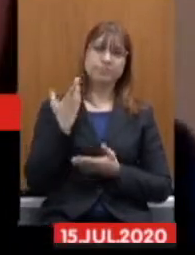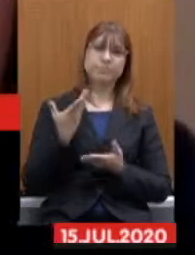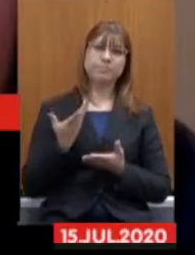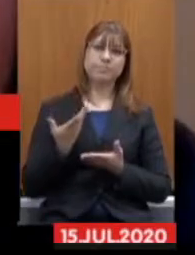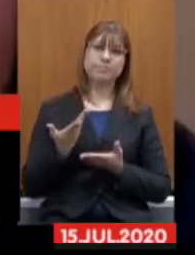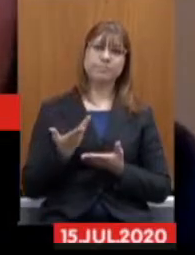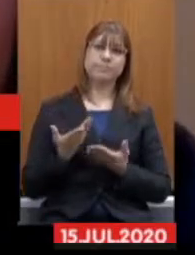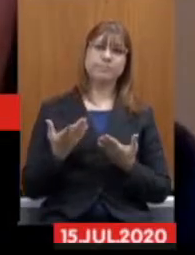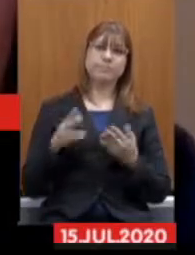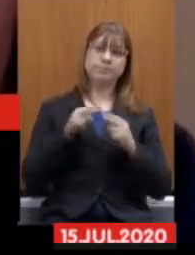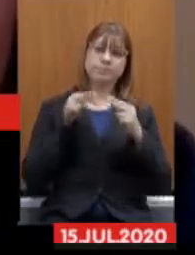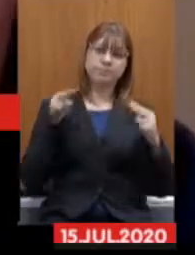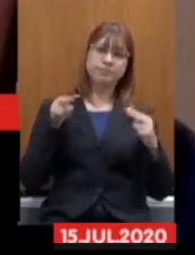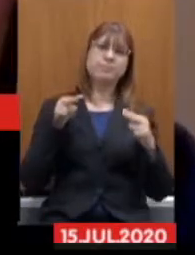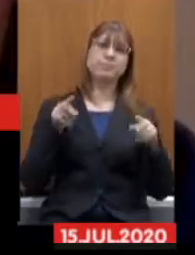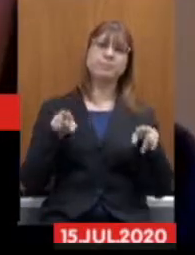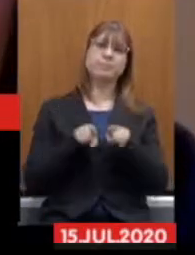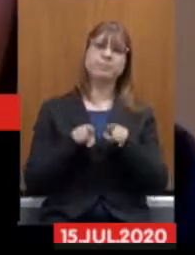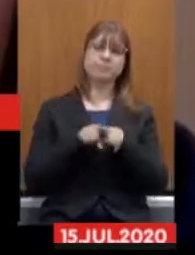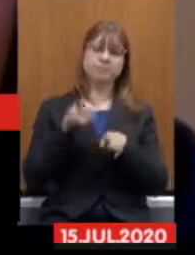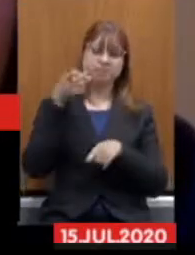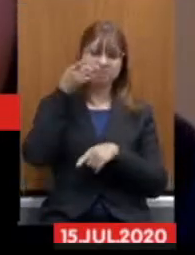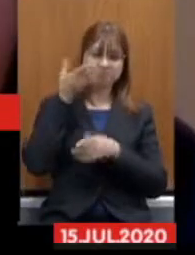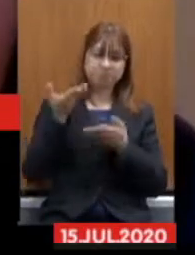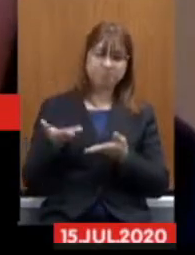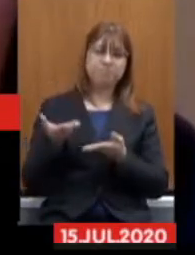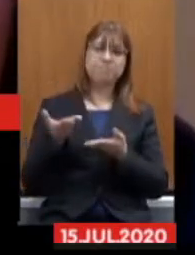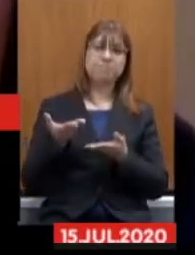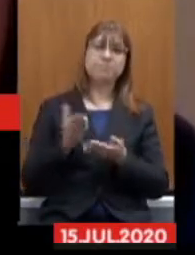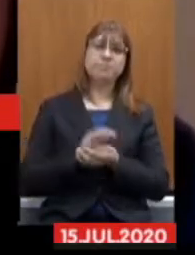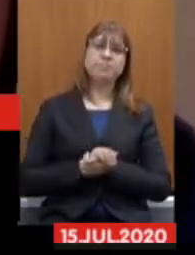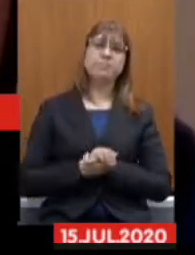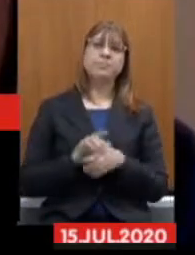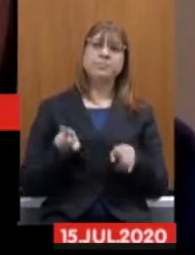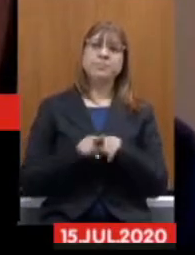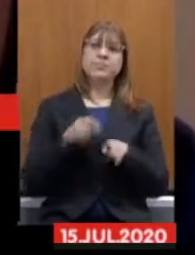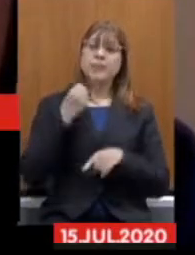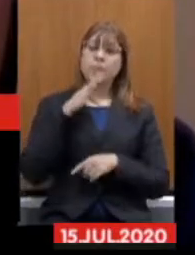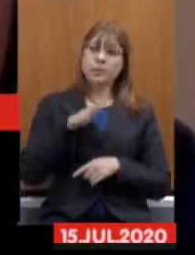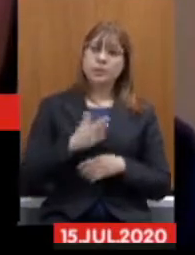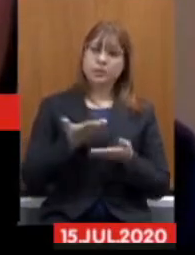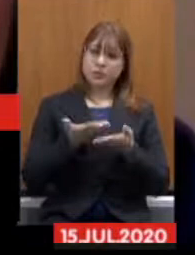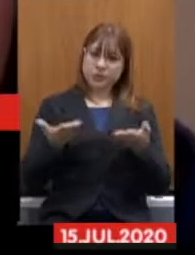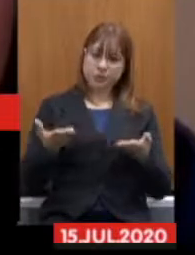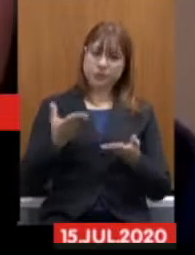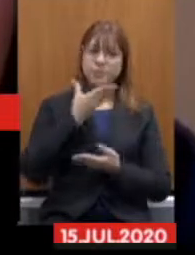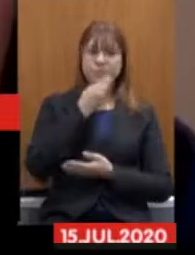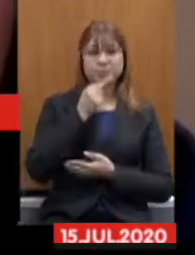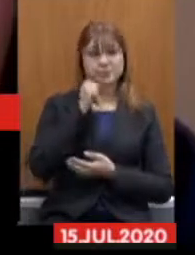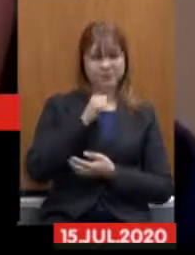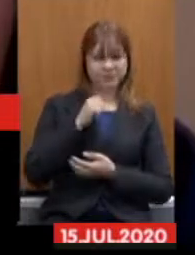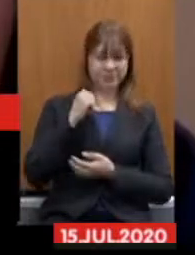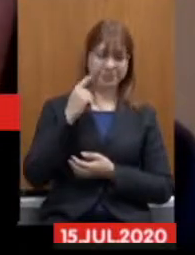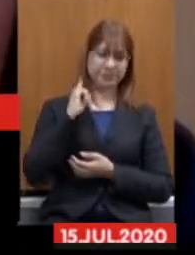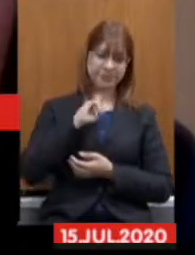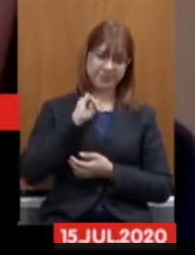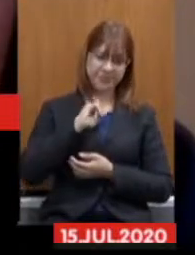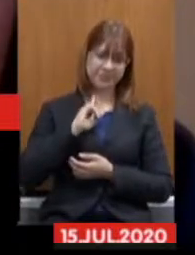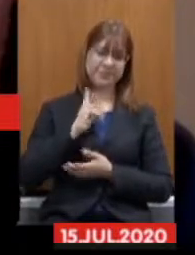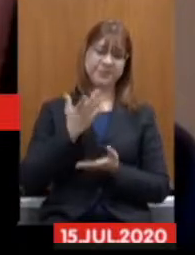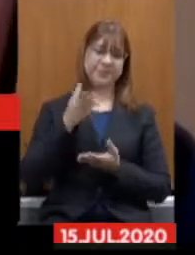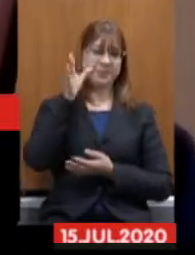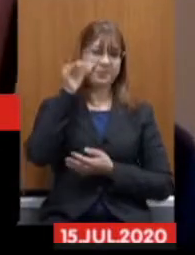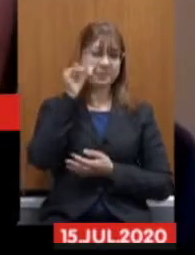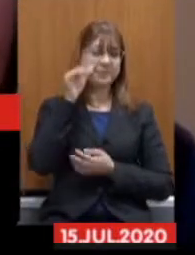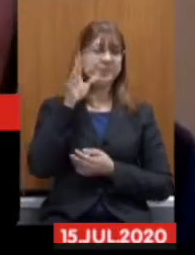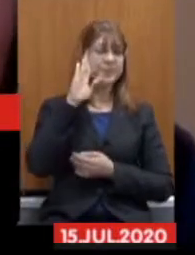na área através da nossa reunião remotas e também boa tarde a todos os mineiros e mineiras que nos acompanham o especialmente